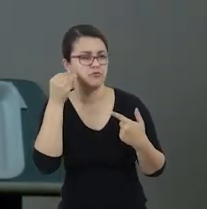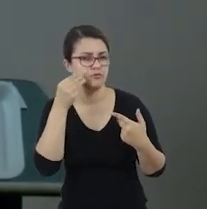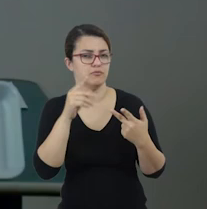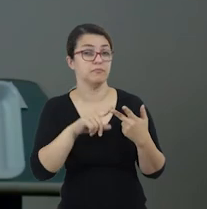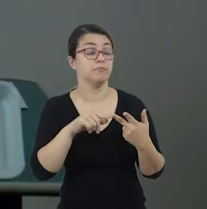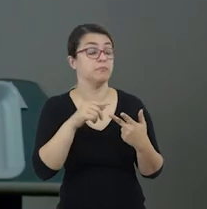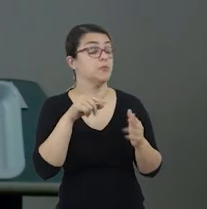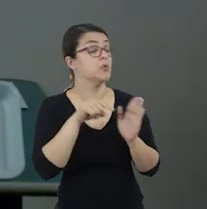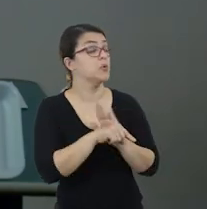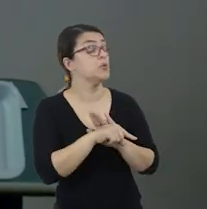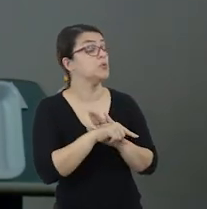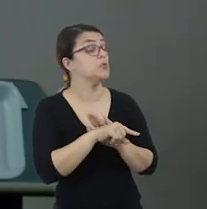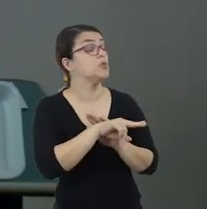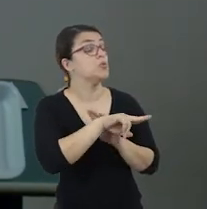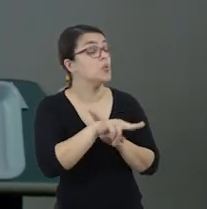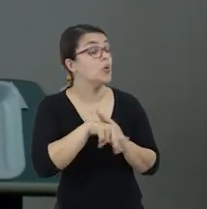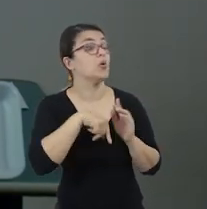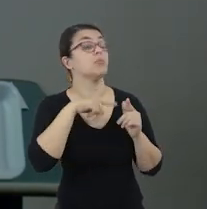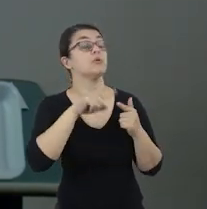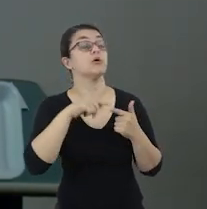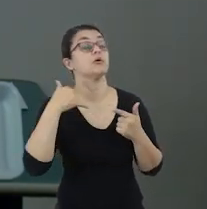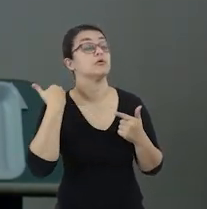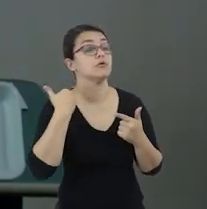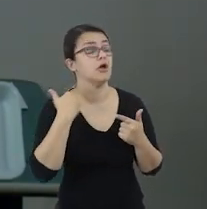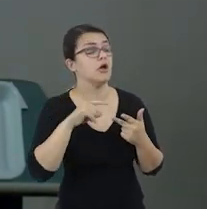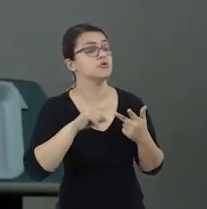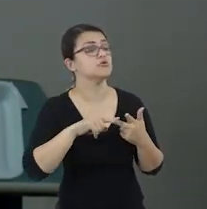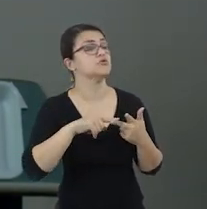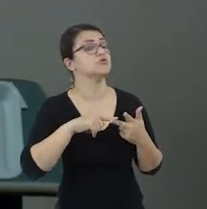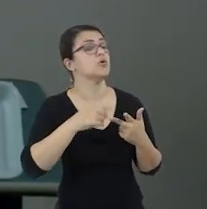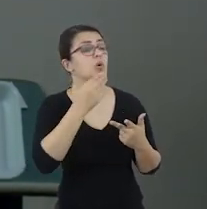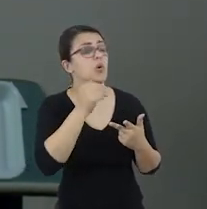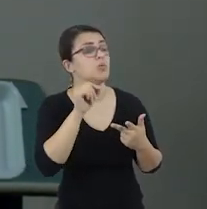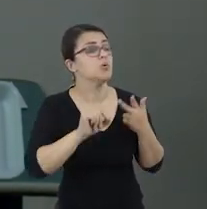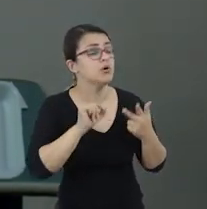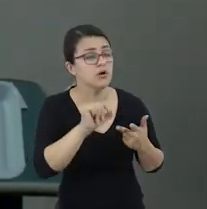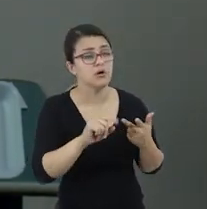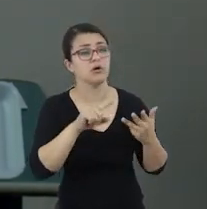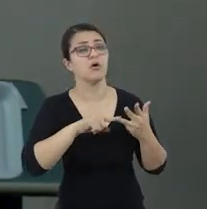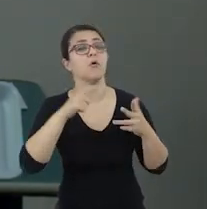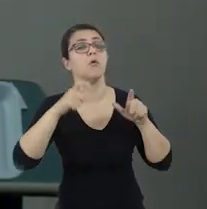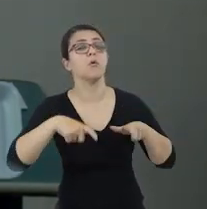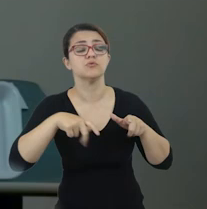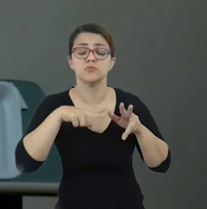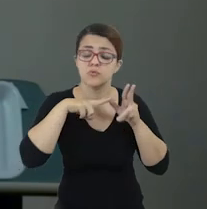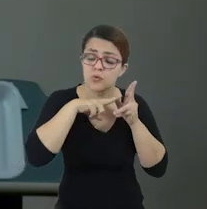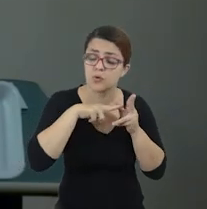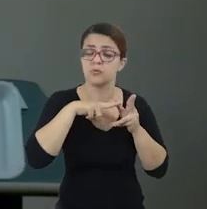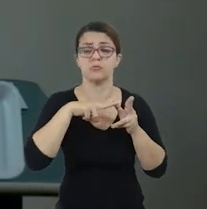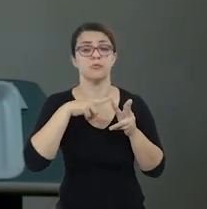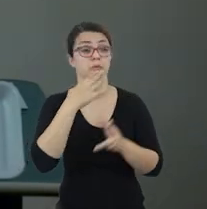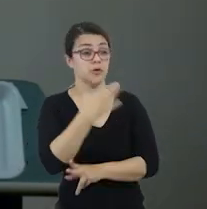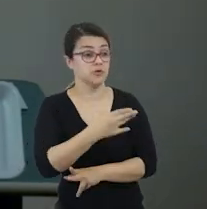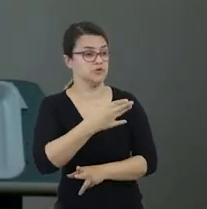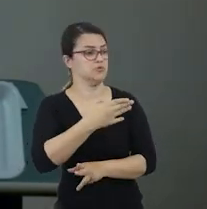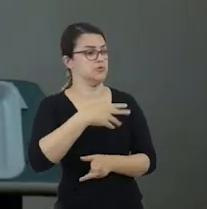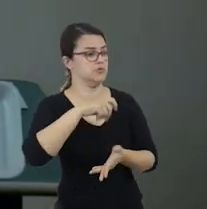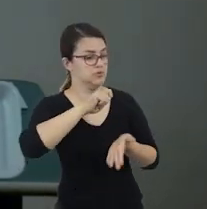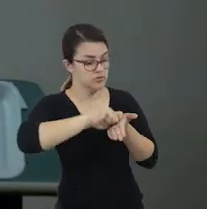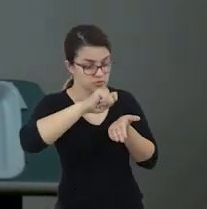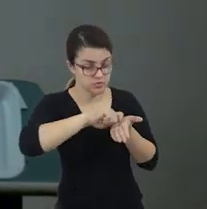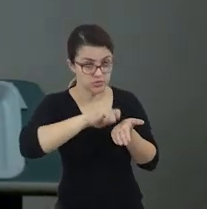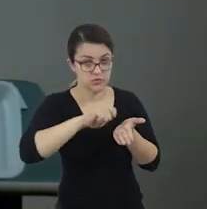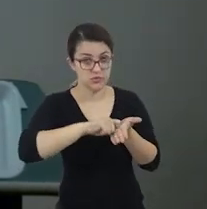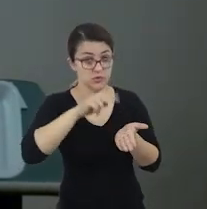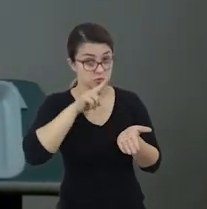qual a idade, o que esse animal come, onde ele dorme. Peça para que a criança registre